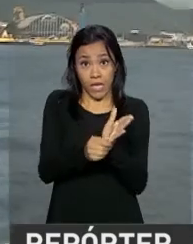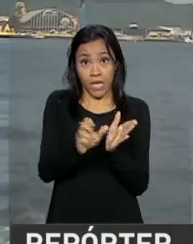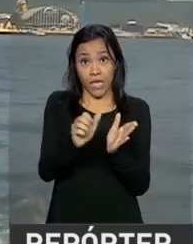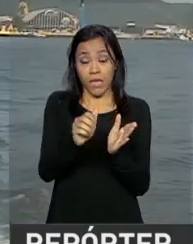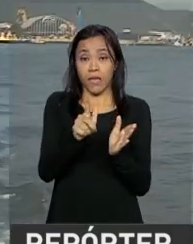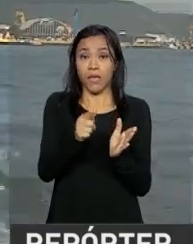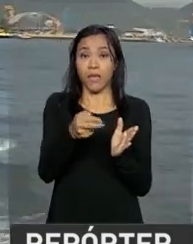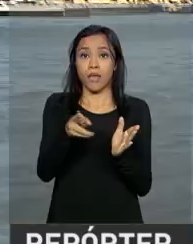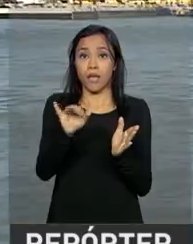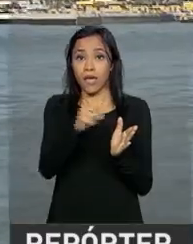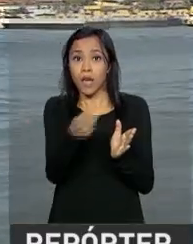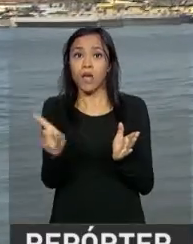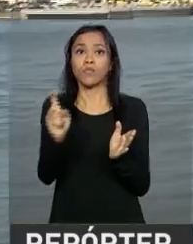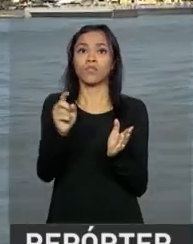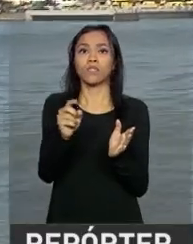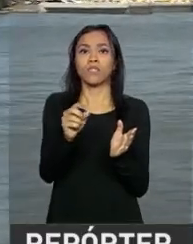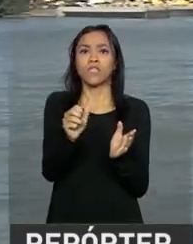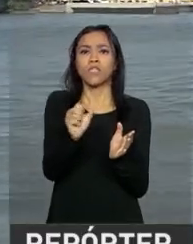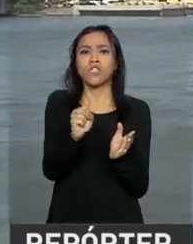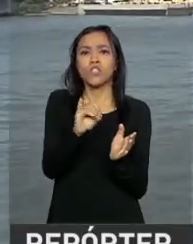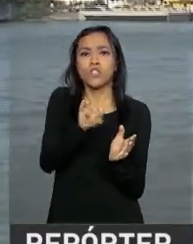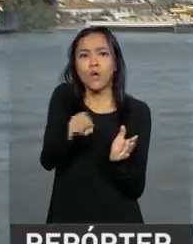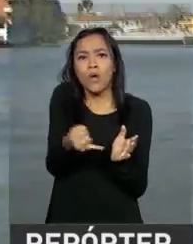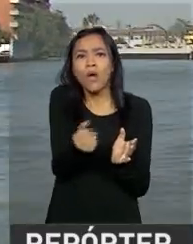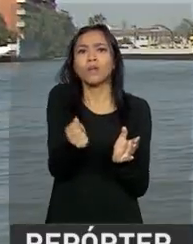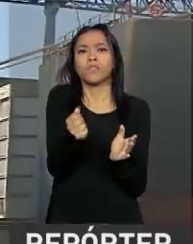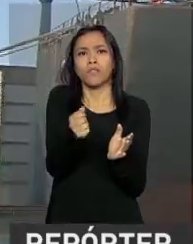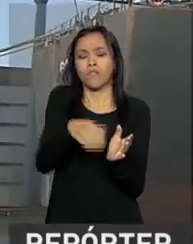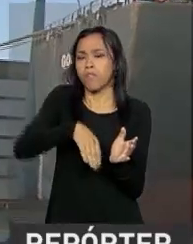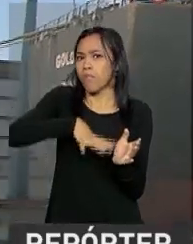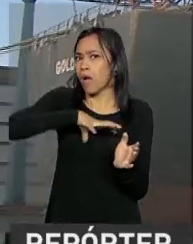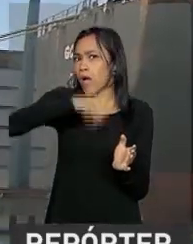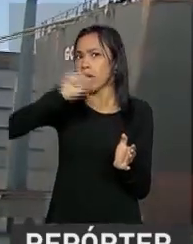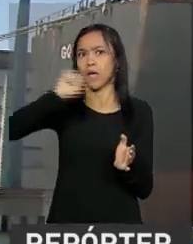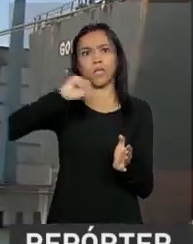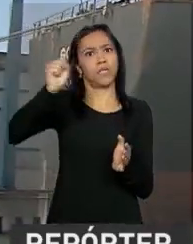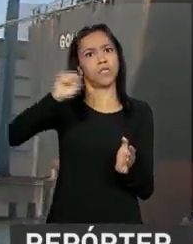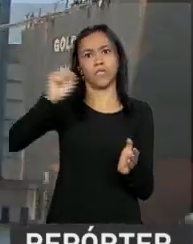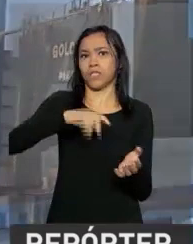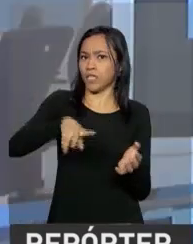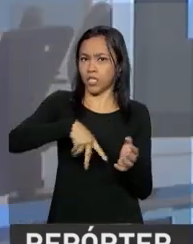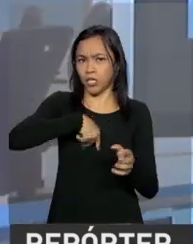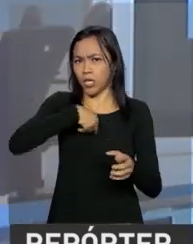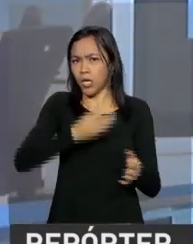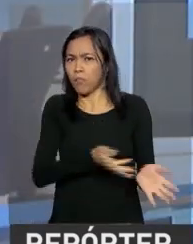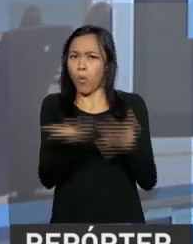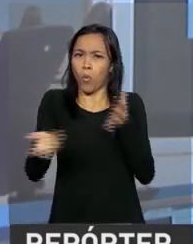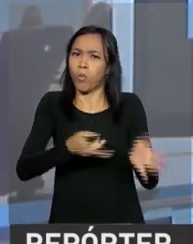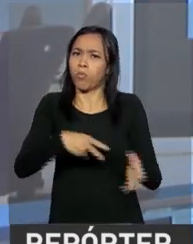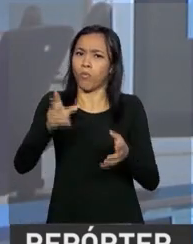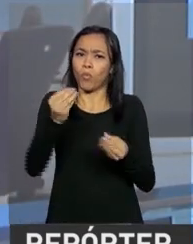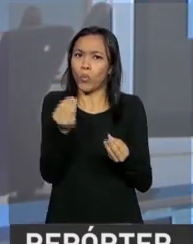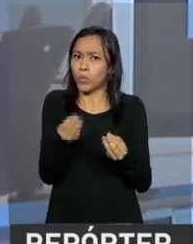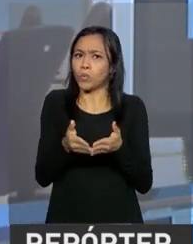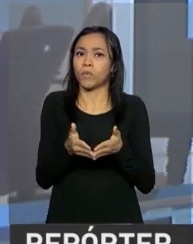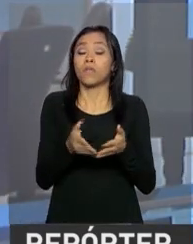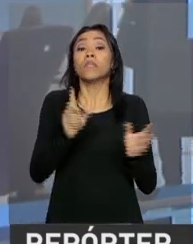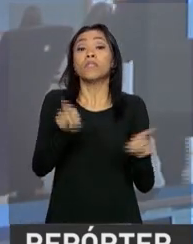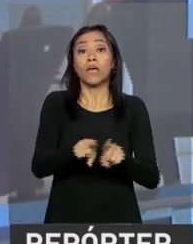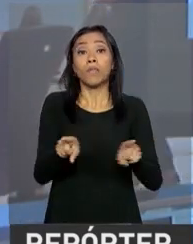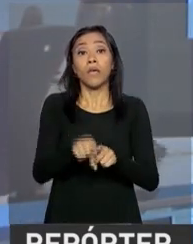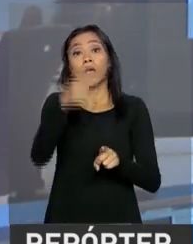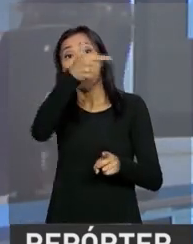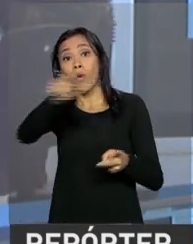de soja liderou o ranking das cargas mais movimentadas no Porto Paulista. Crescimento também